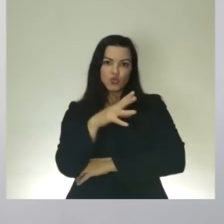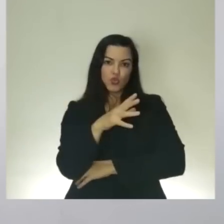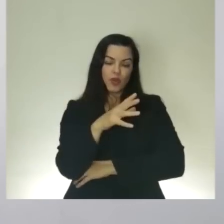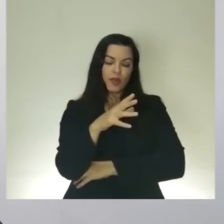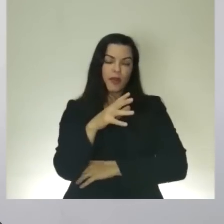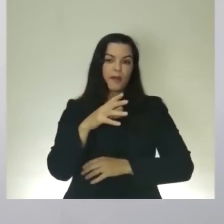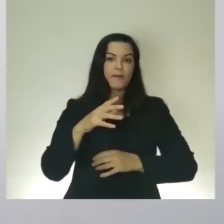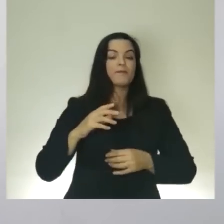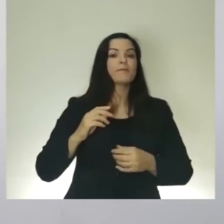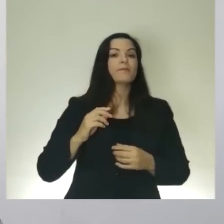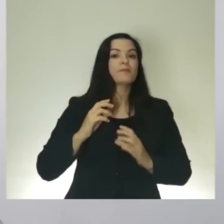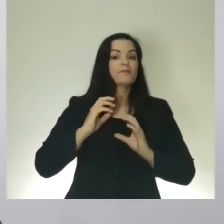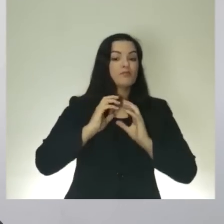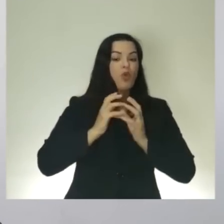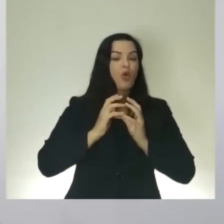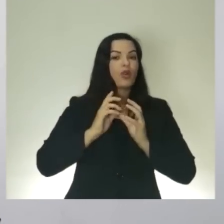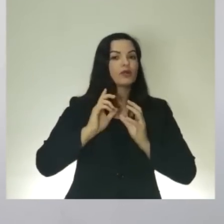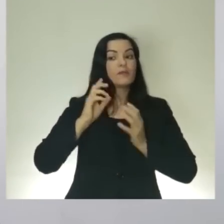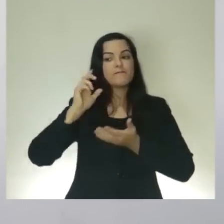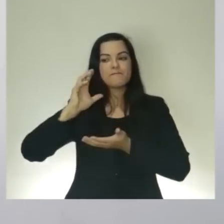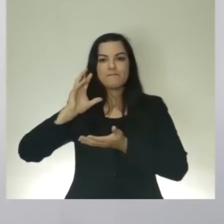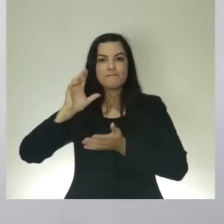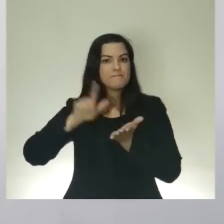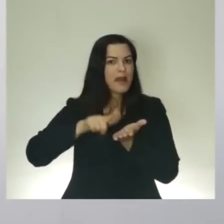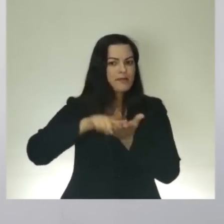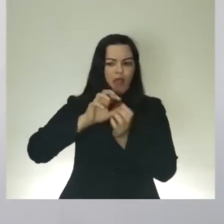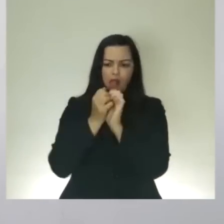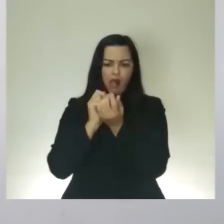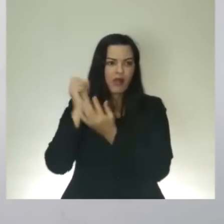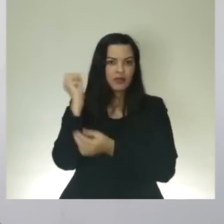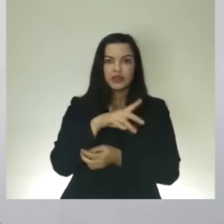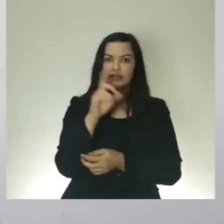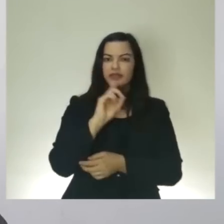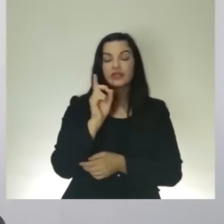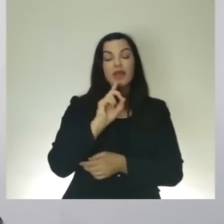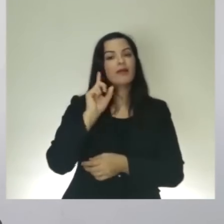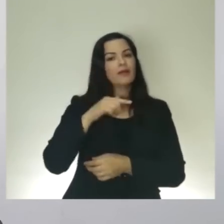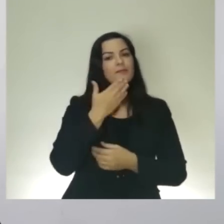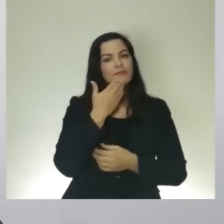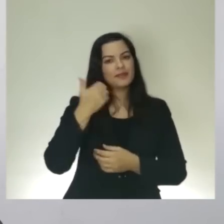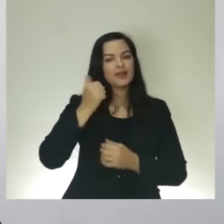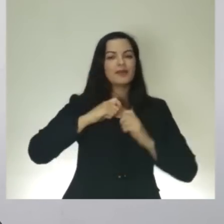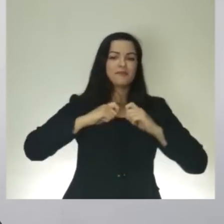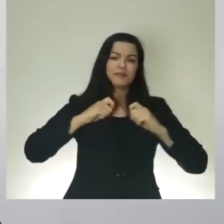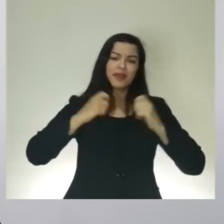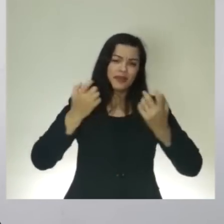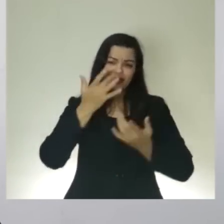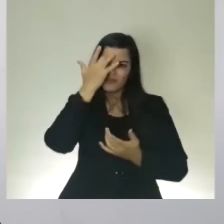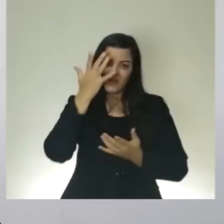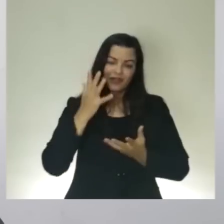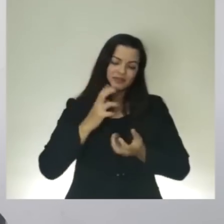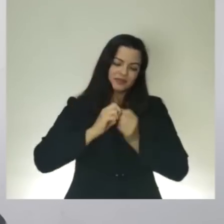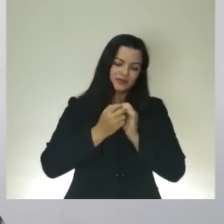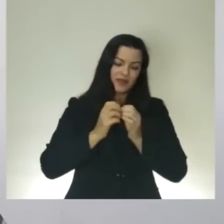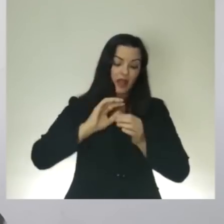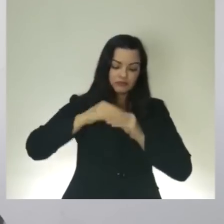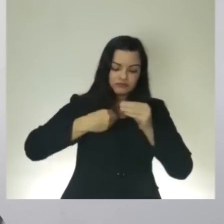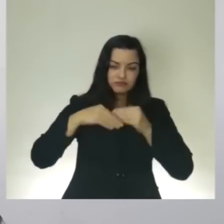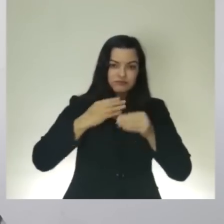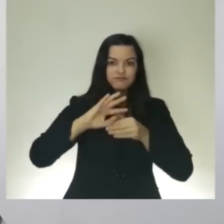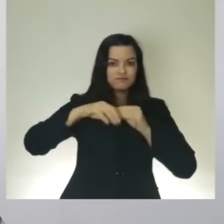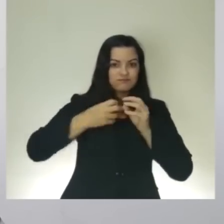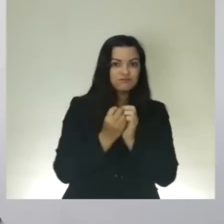precisamos cuidar do meio ambiente. Então, vamos arremessar as bolinhas de meia. Então, convide alguém para brincar com vocês e aí